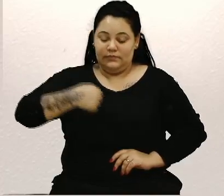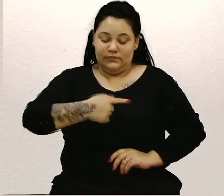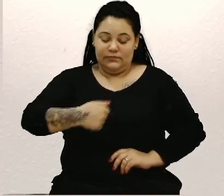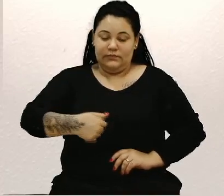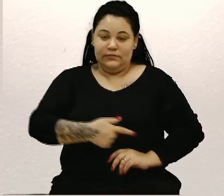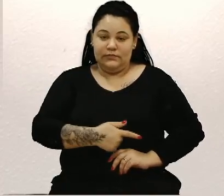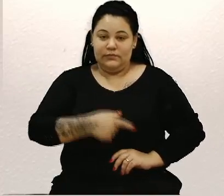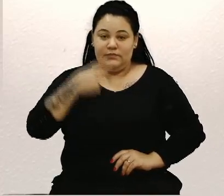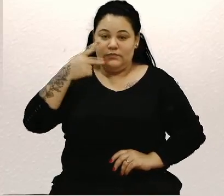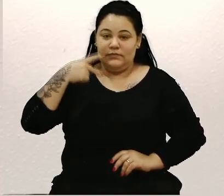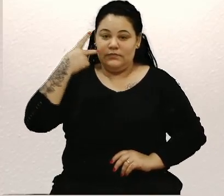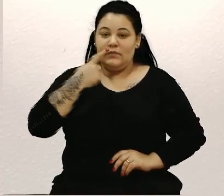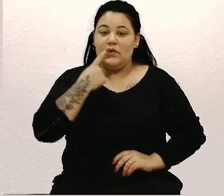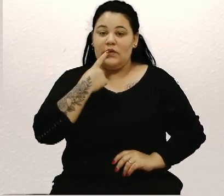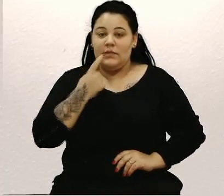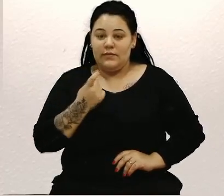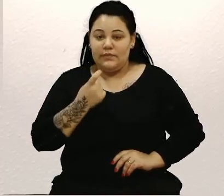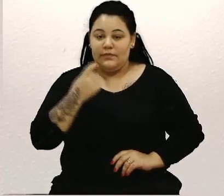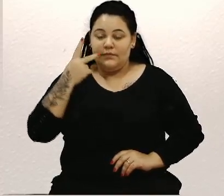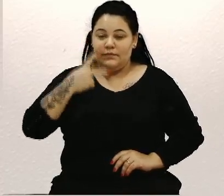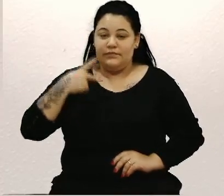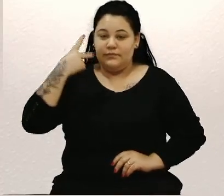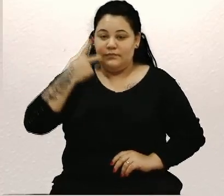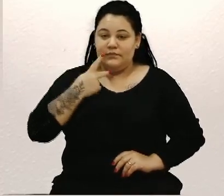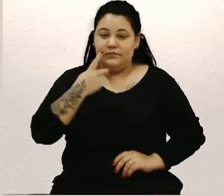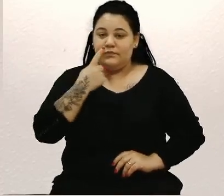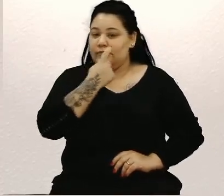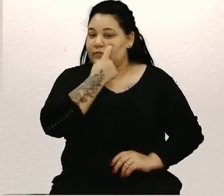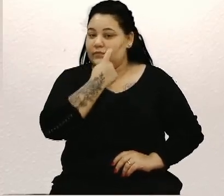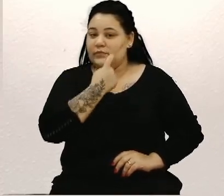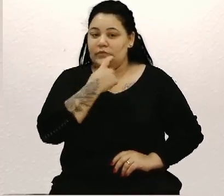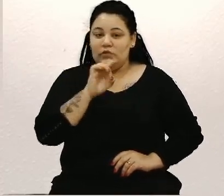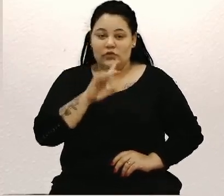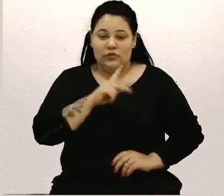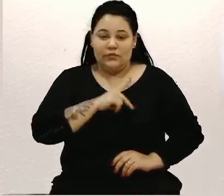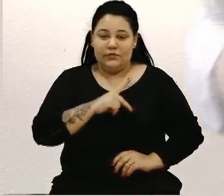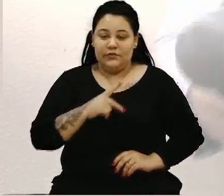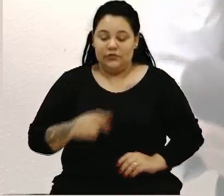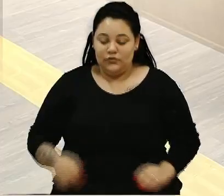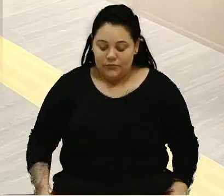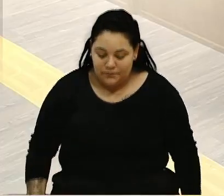vereadora Rose Frigieri e vereador Wagner Petrini. Era isso, senhora presidente.